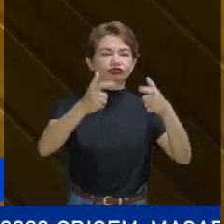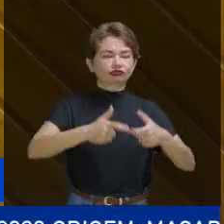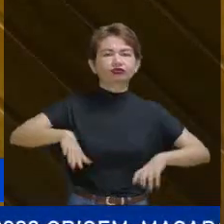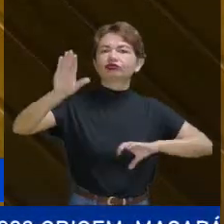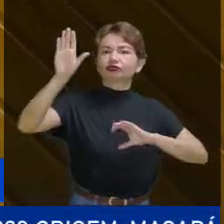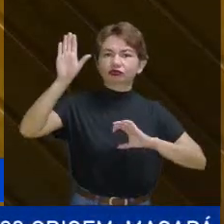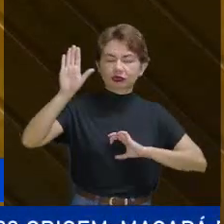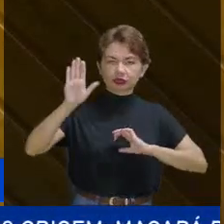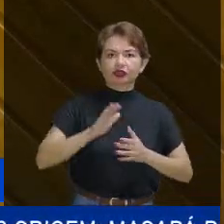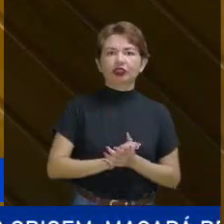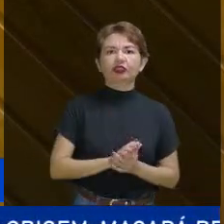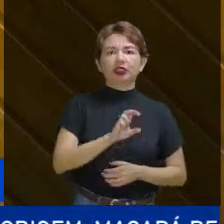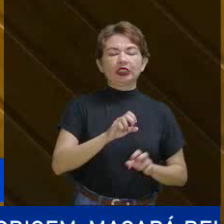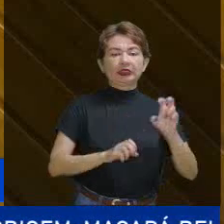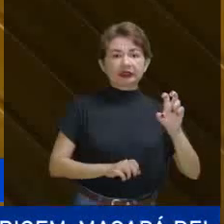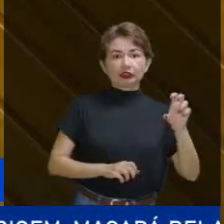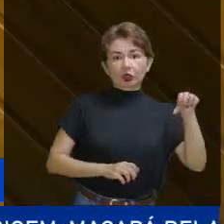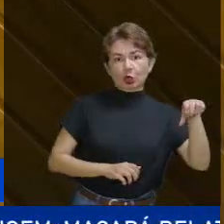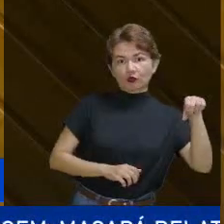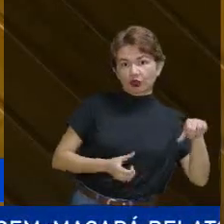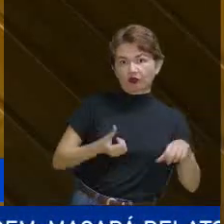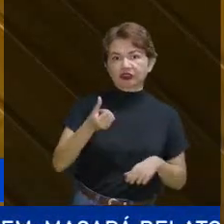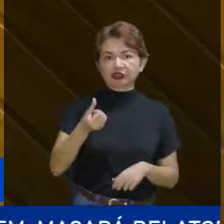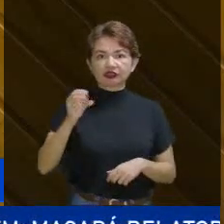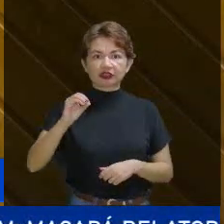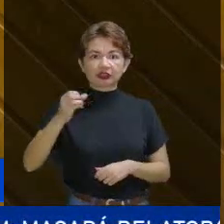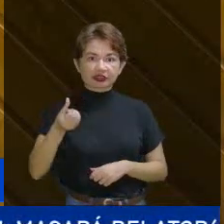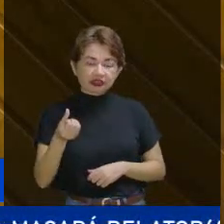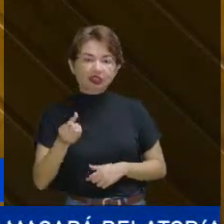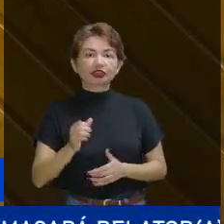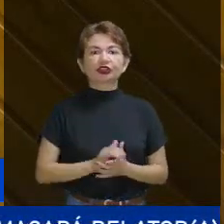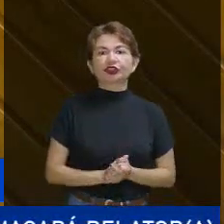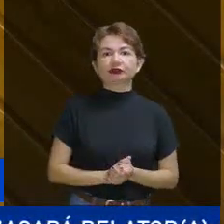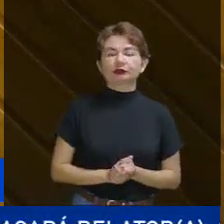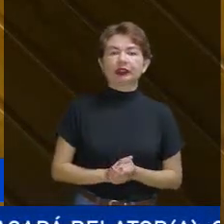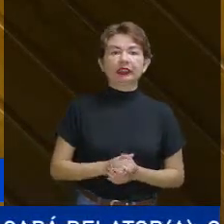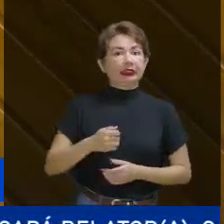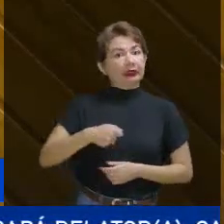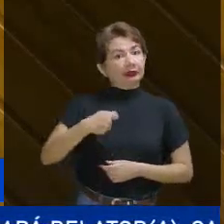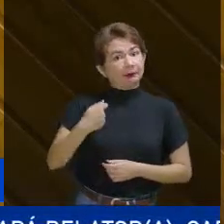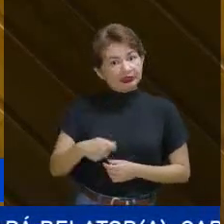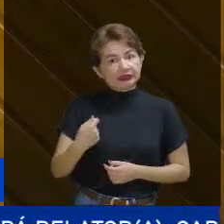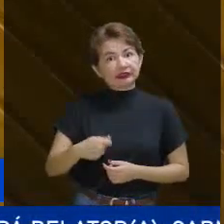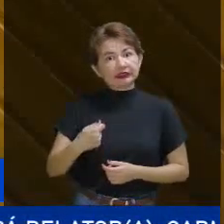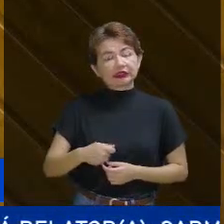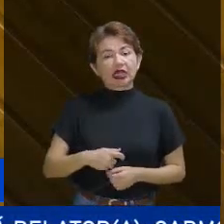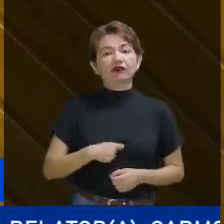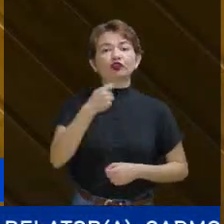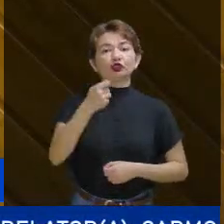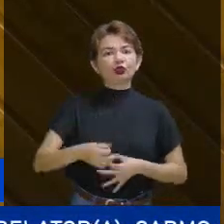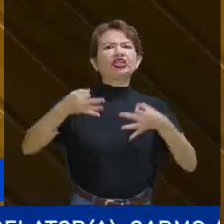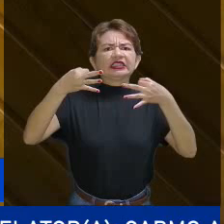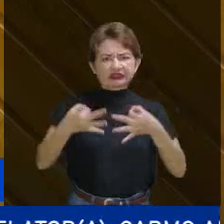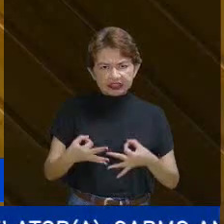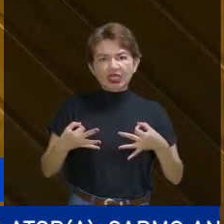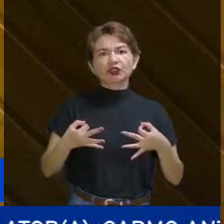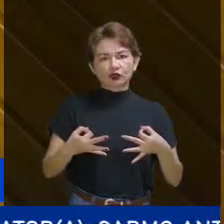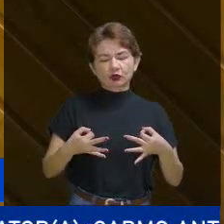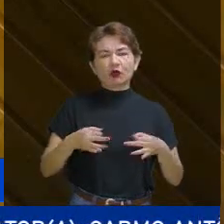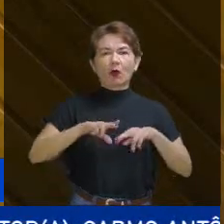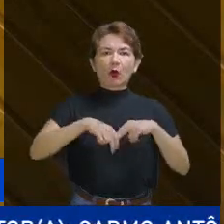resoluções 599 e 606, que determinavam que essa decisão fosse tomada pelo juiz de garantias, e